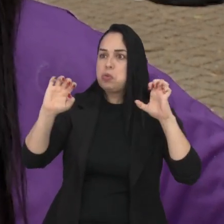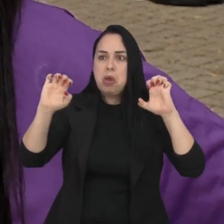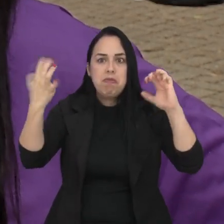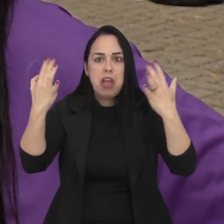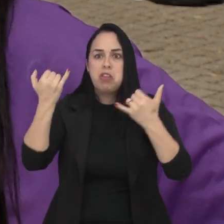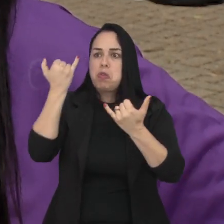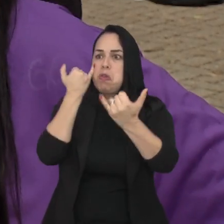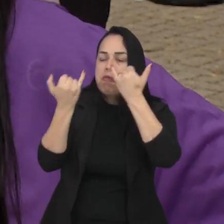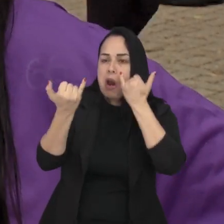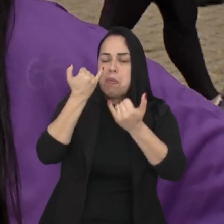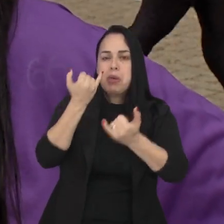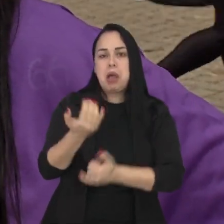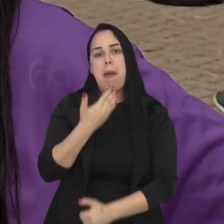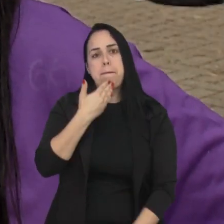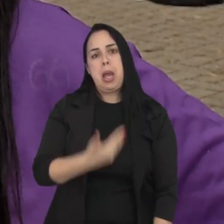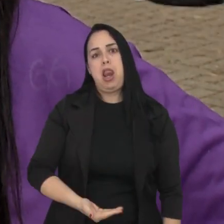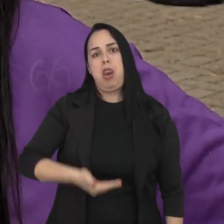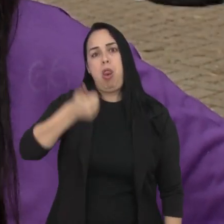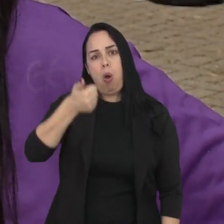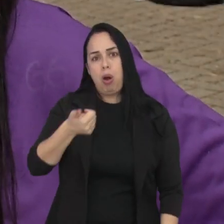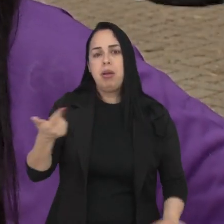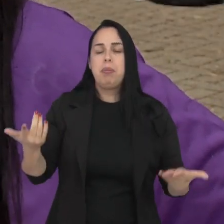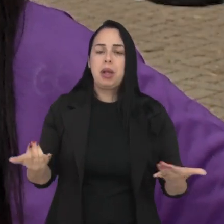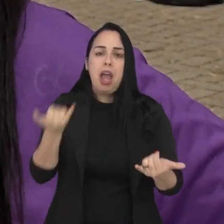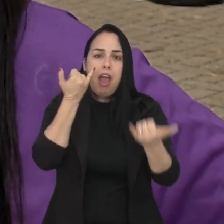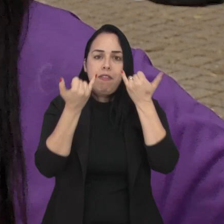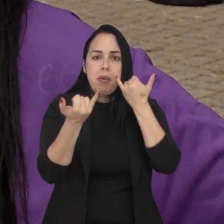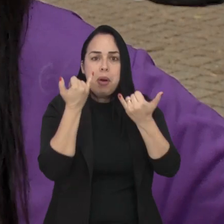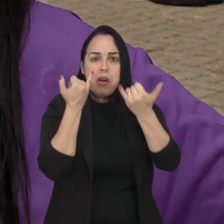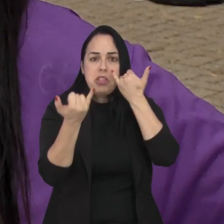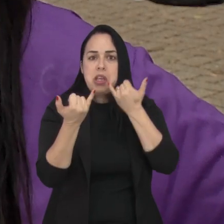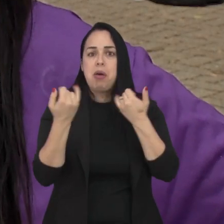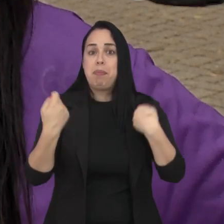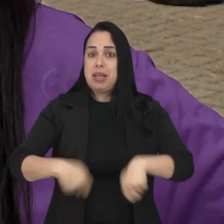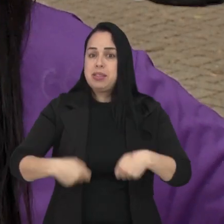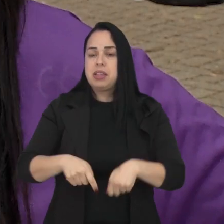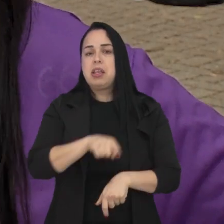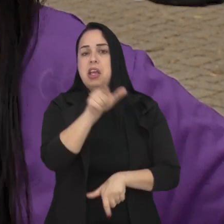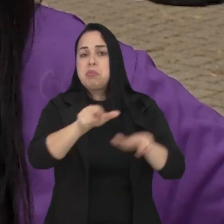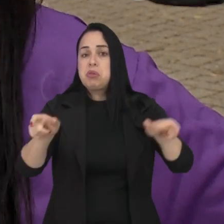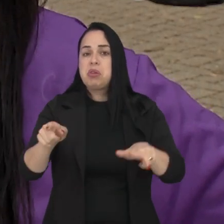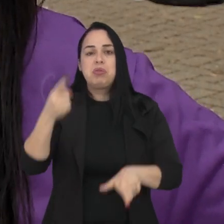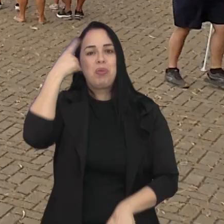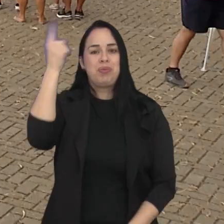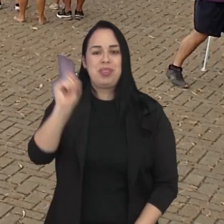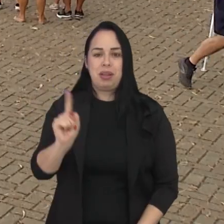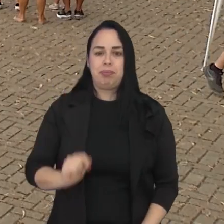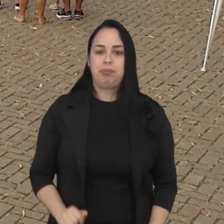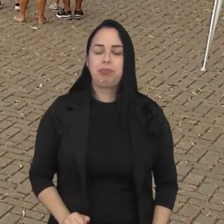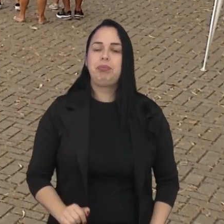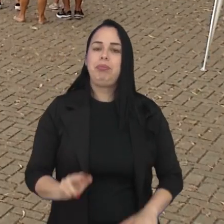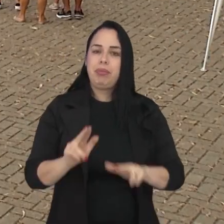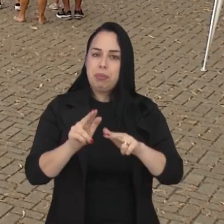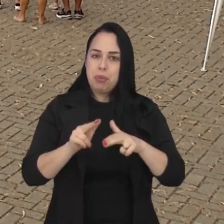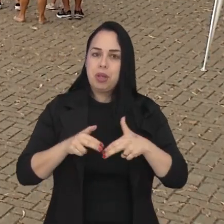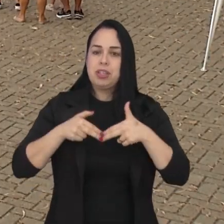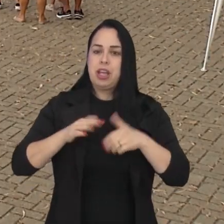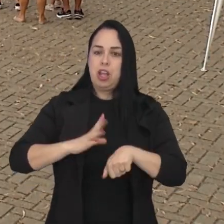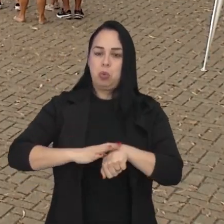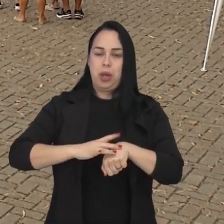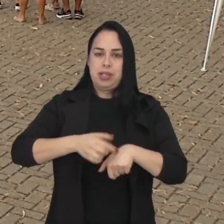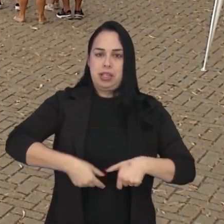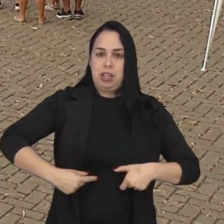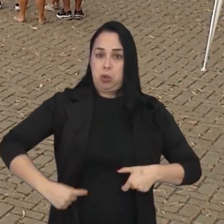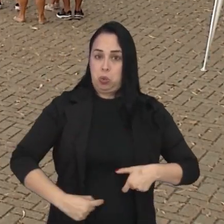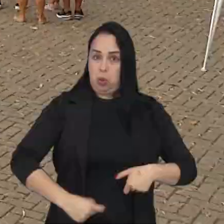tivesse mais eventos sobre esse mais conhecimento ficava melhor porque muita gente tem a doença e não tá sabendo ampliar o conhecimento sobre